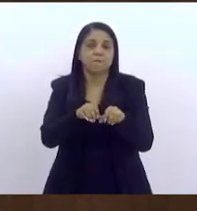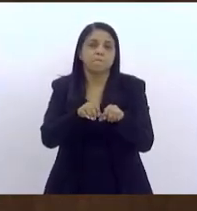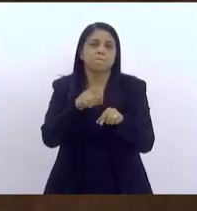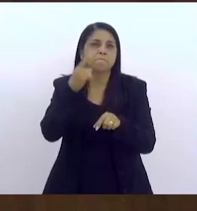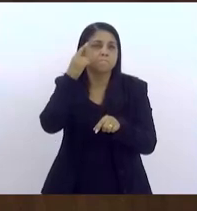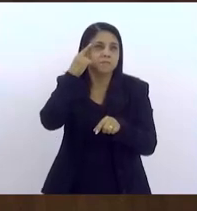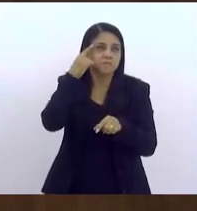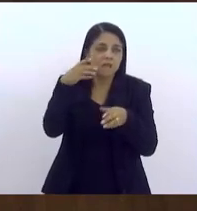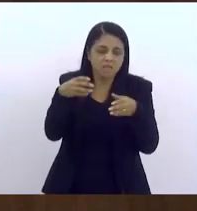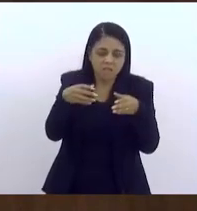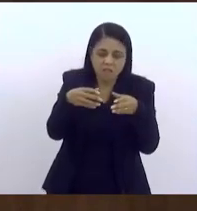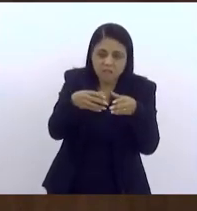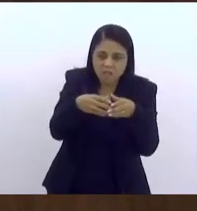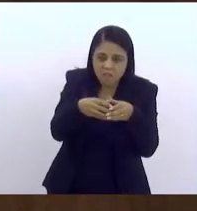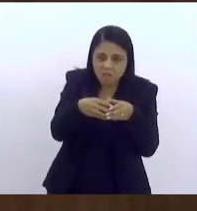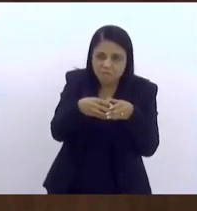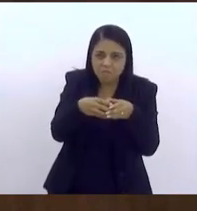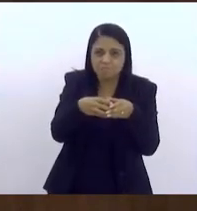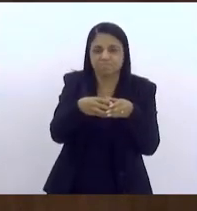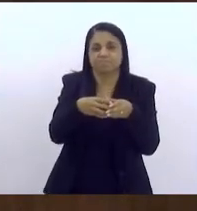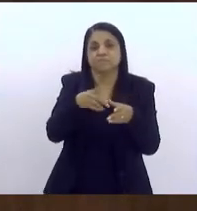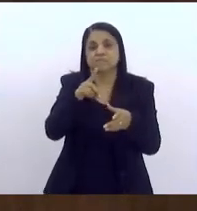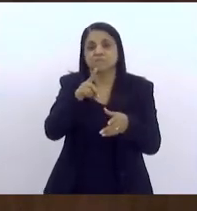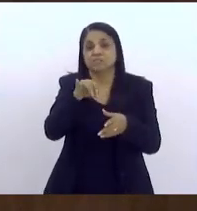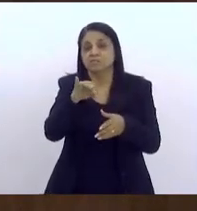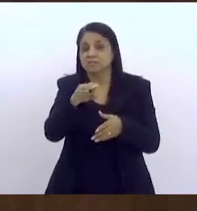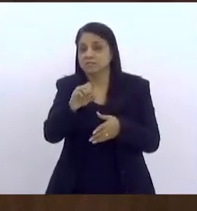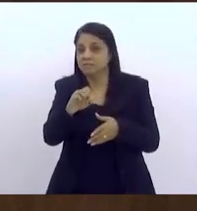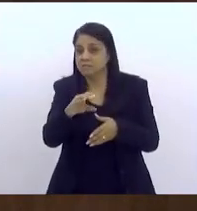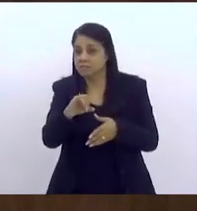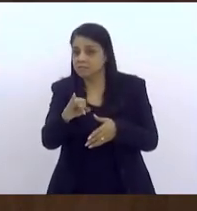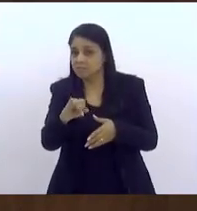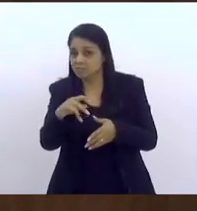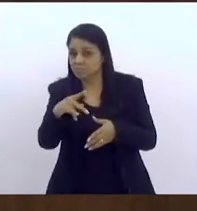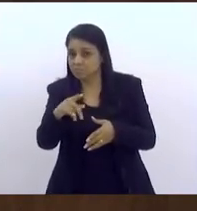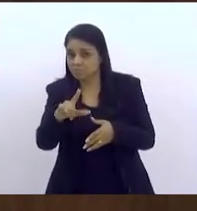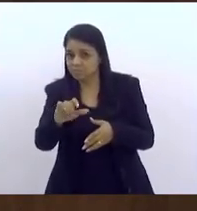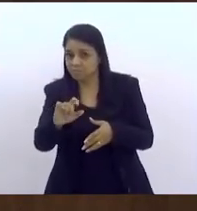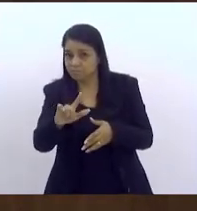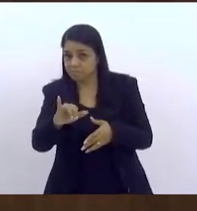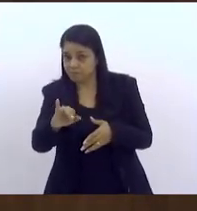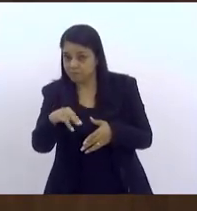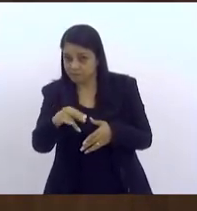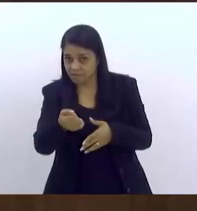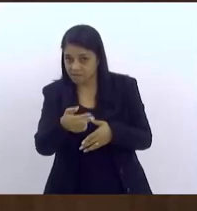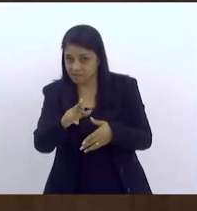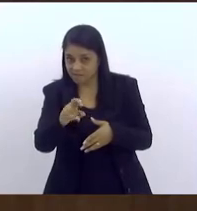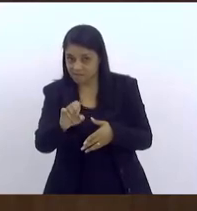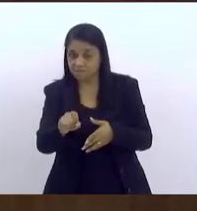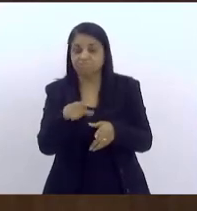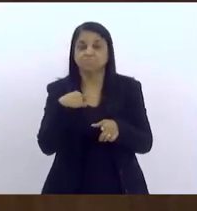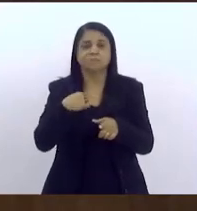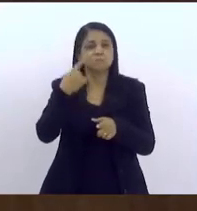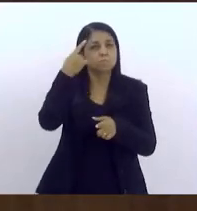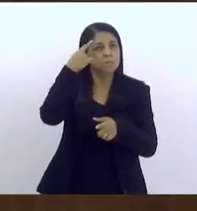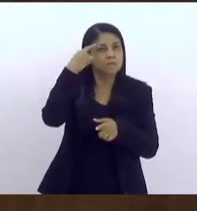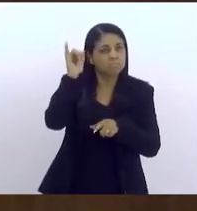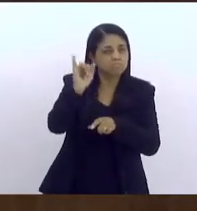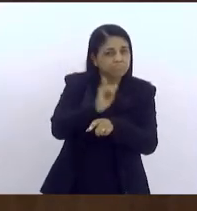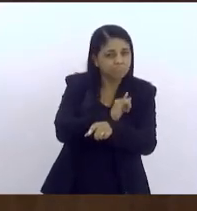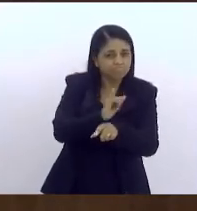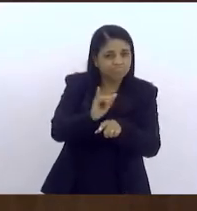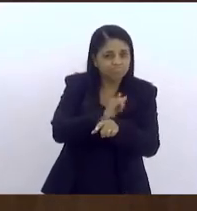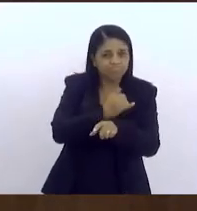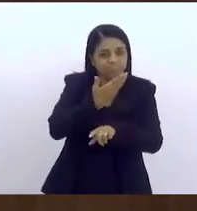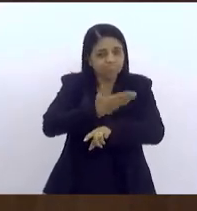pensarem equipes multidisciplinares mas parece que apontam bastante importantes depende da gente pensar sobre as práticas profissionais